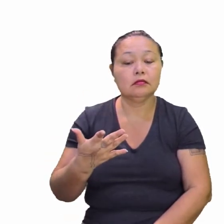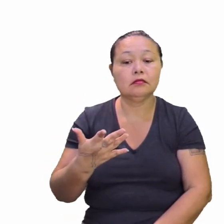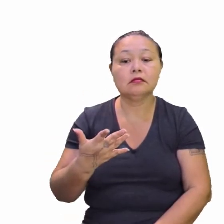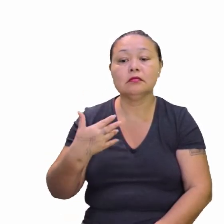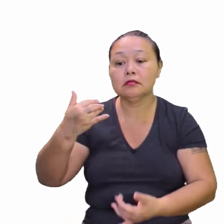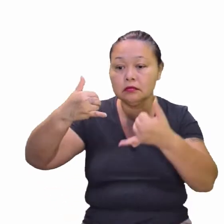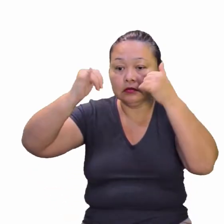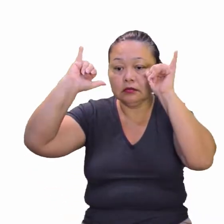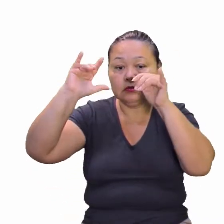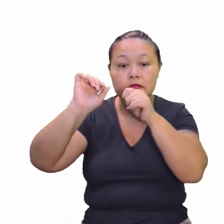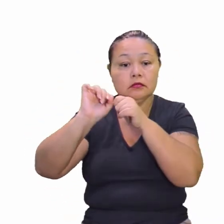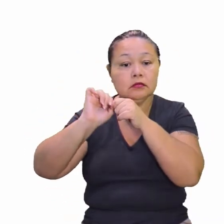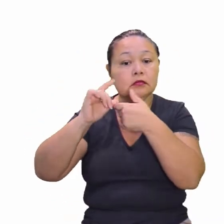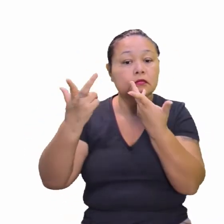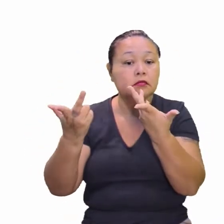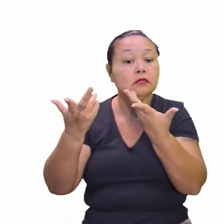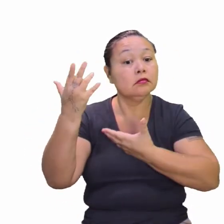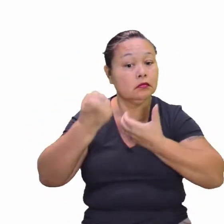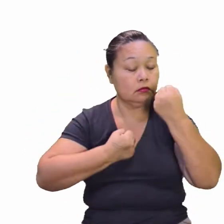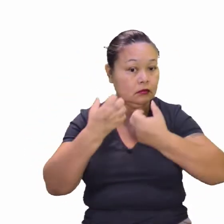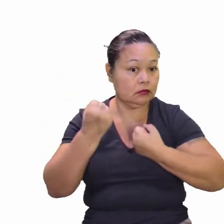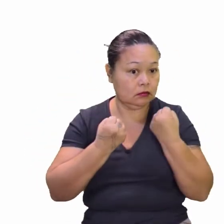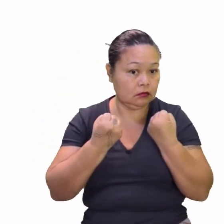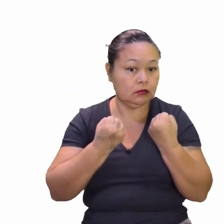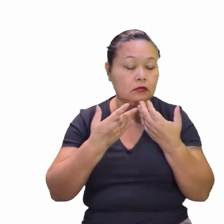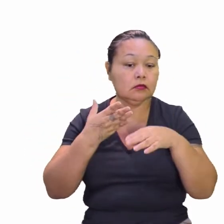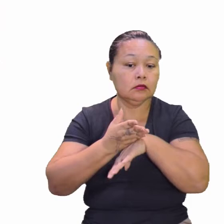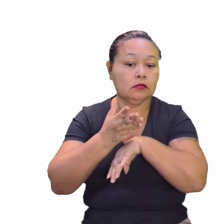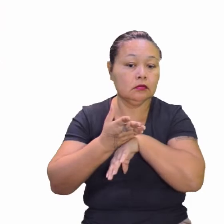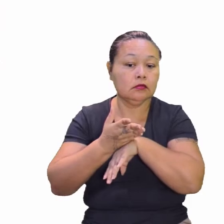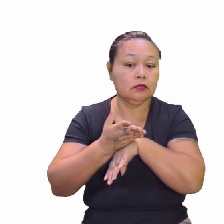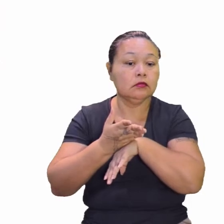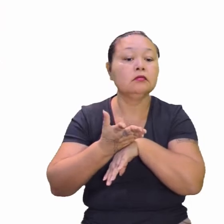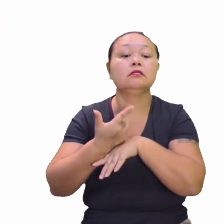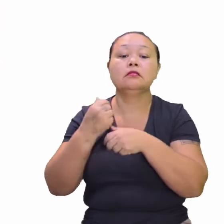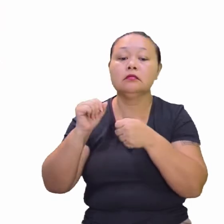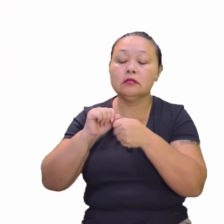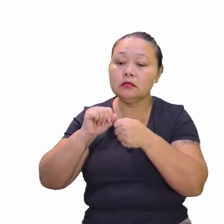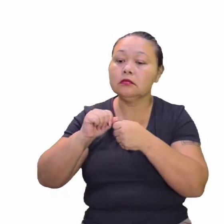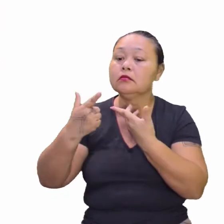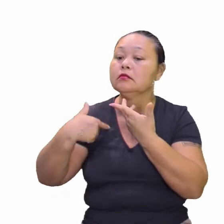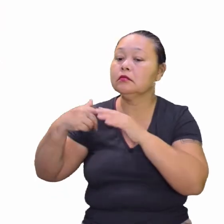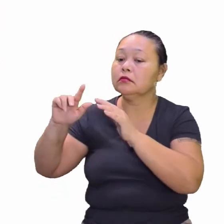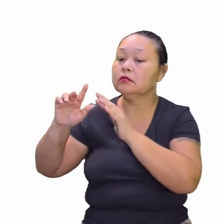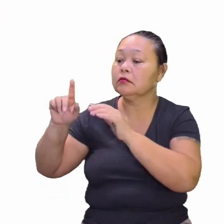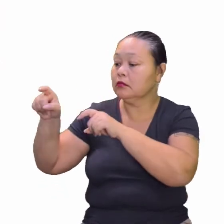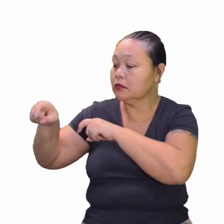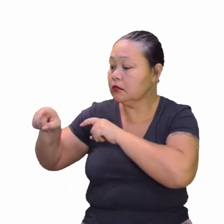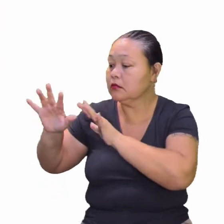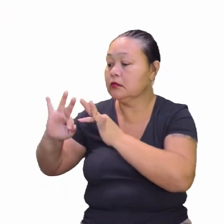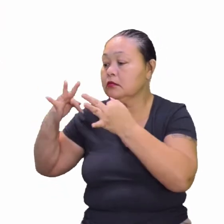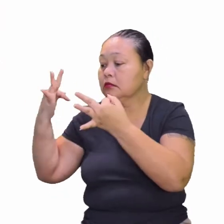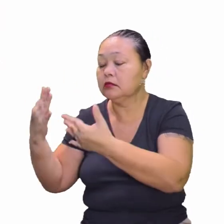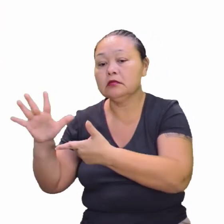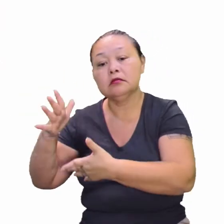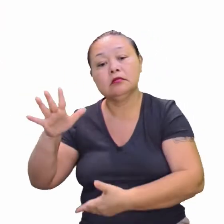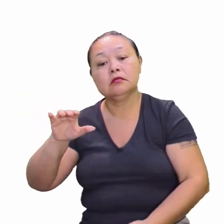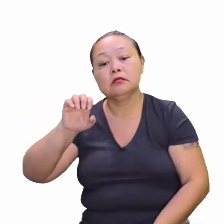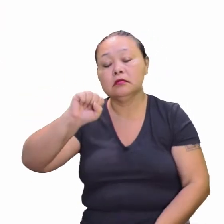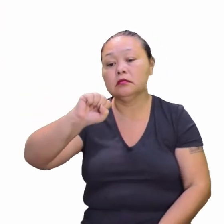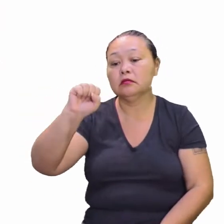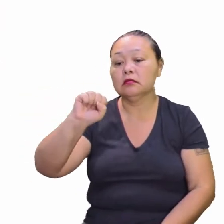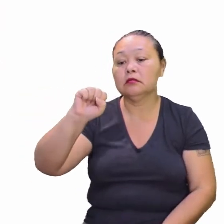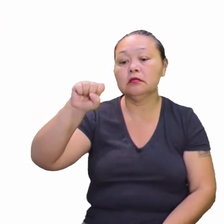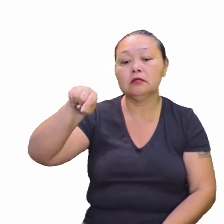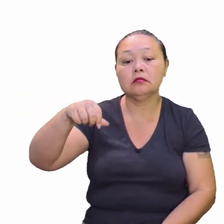na pecuária, destaque para a produção de leite, com participação da agricultura familiar de 88,1%. E